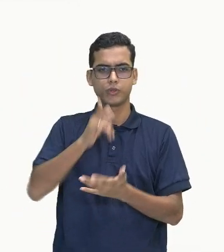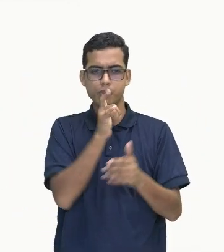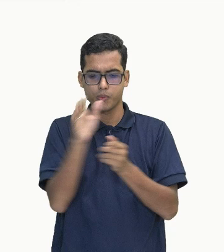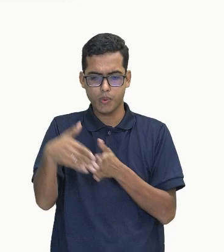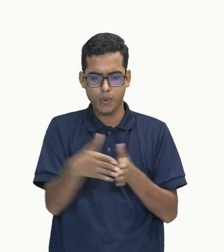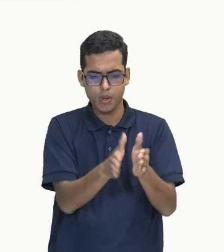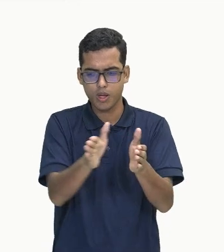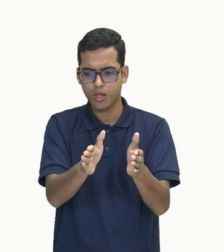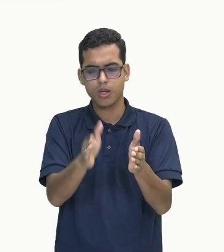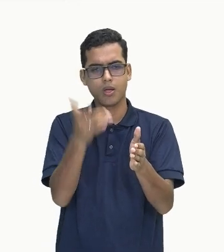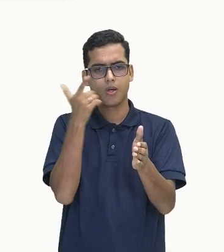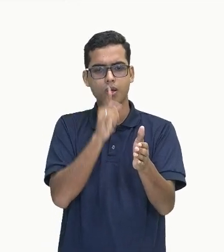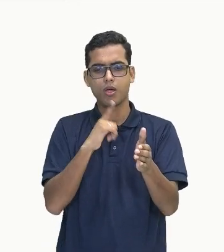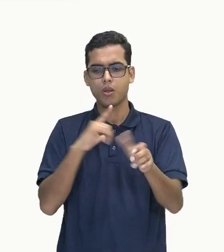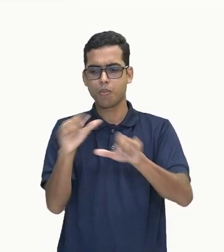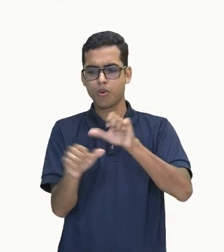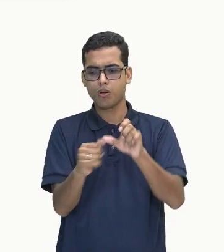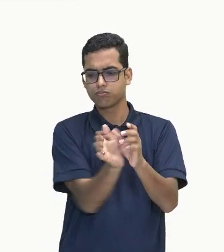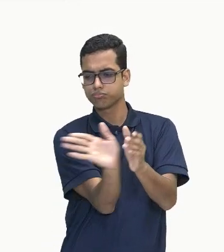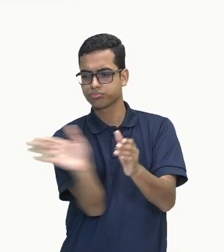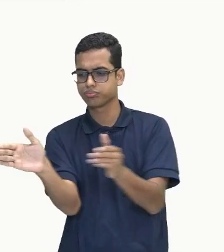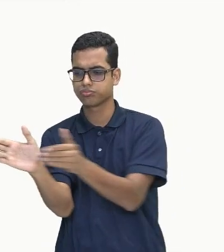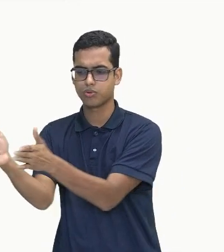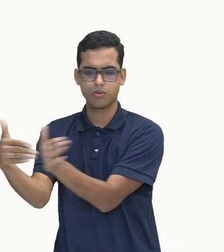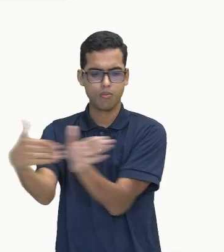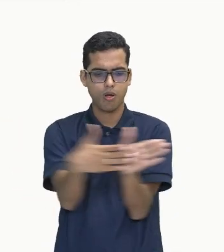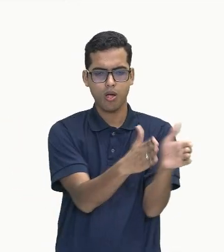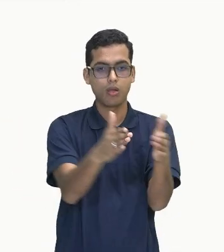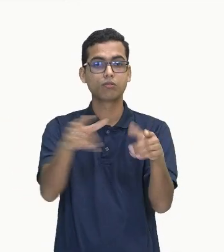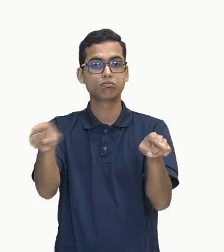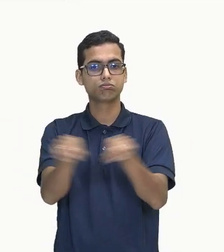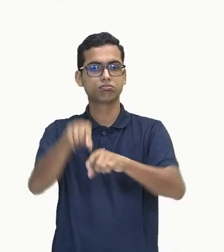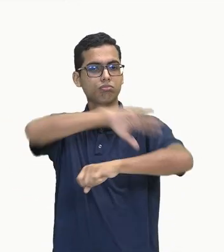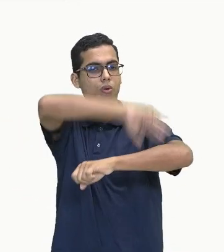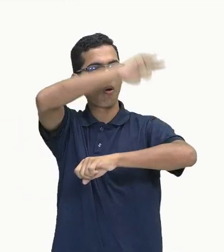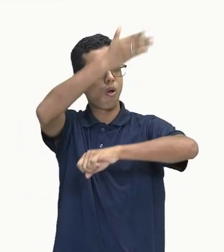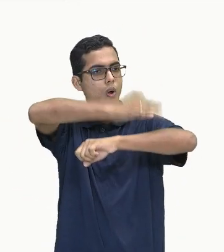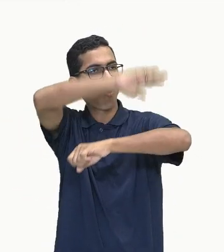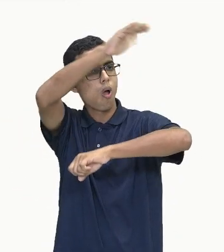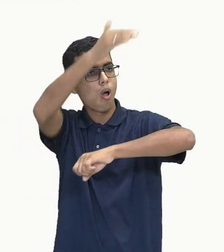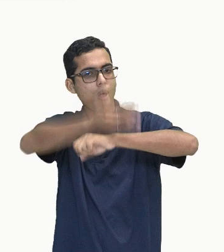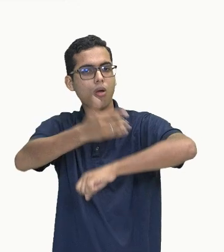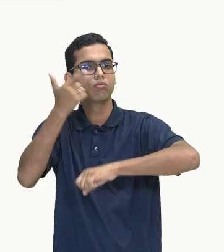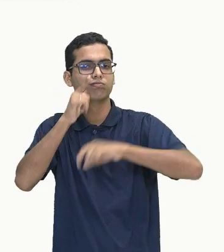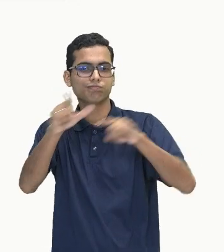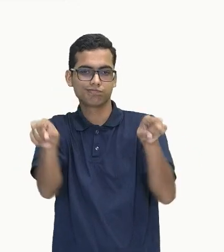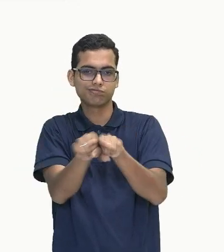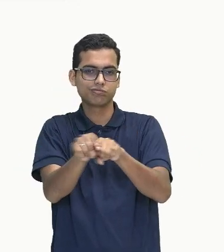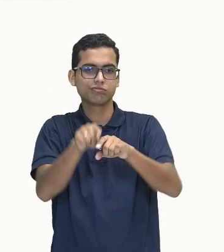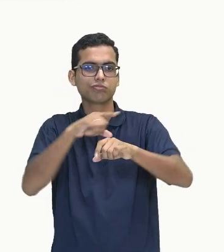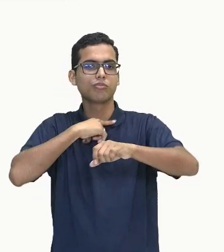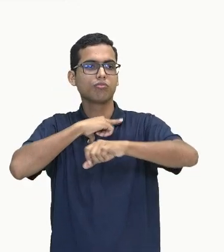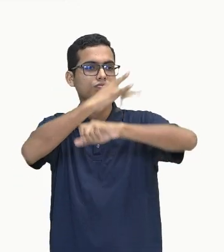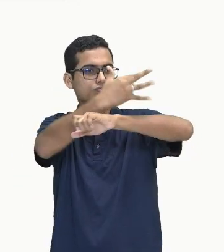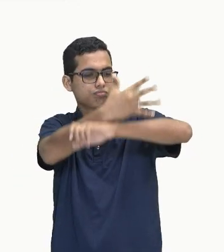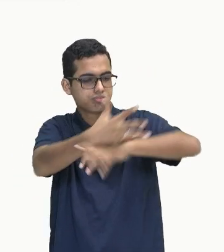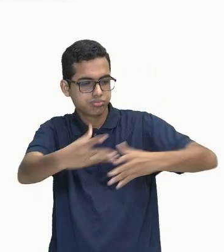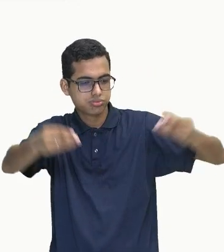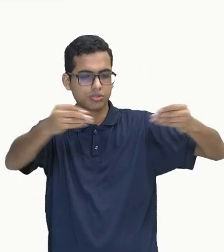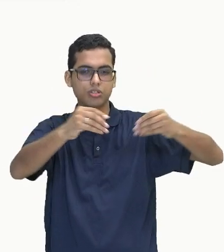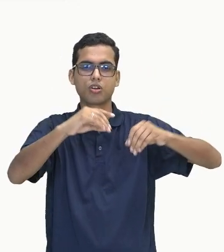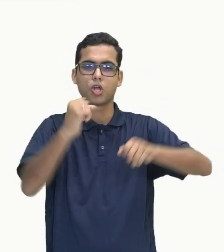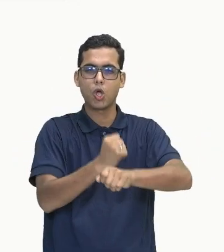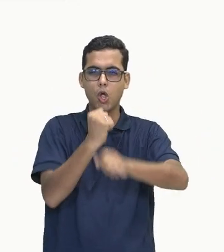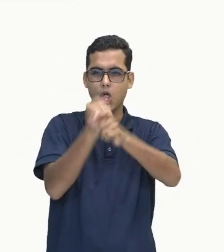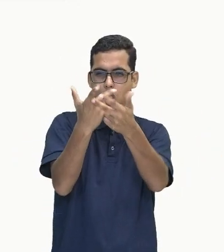foram aplainando, né, os morros, modificando ali o relevo dessas grandes cidades,